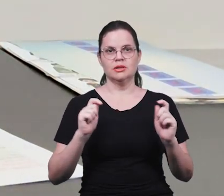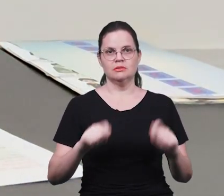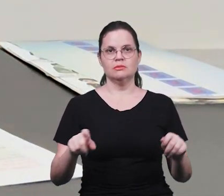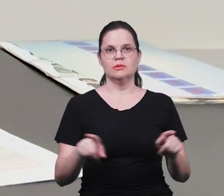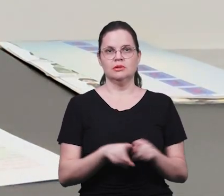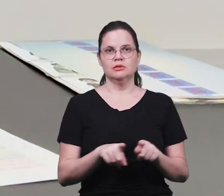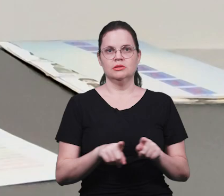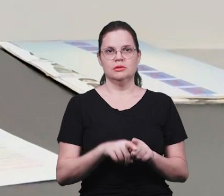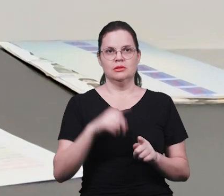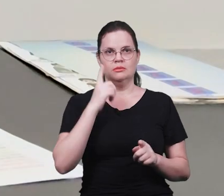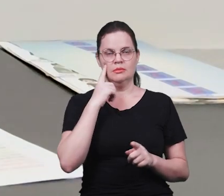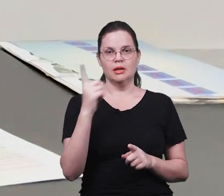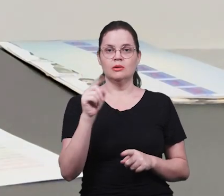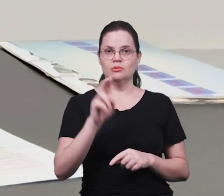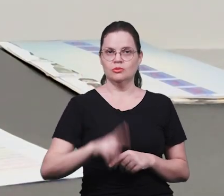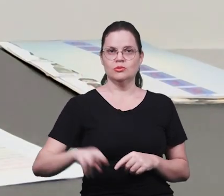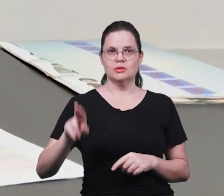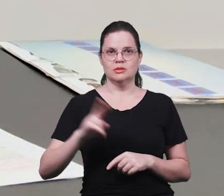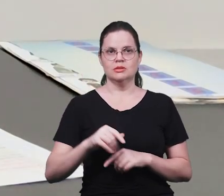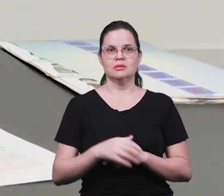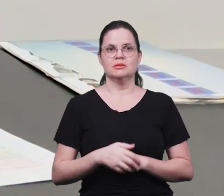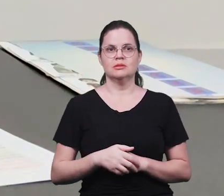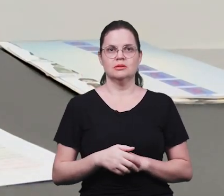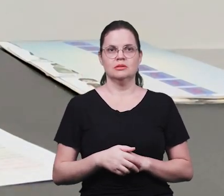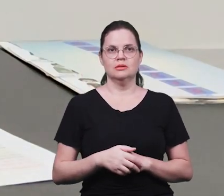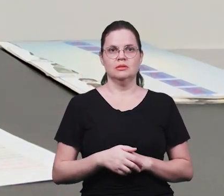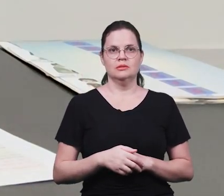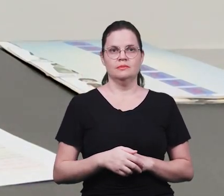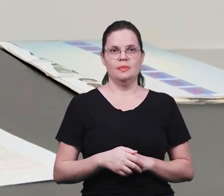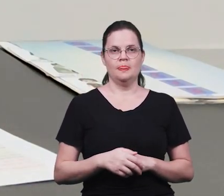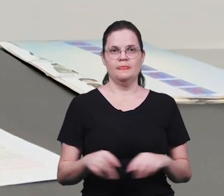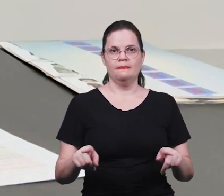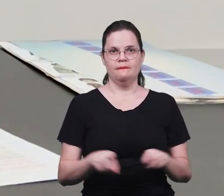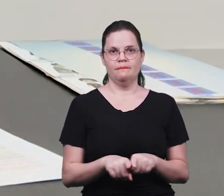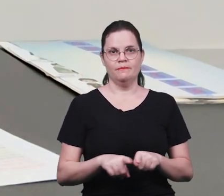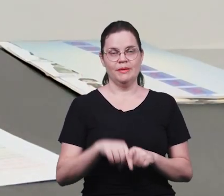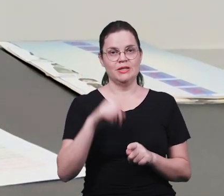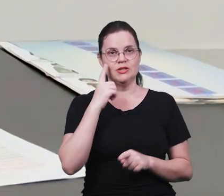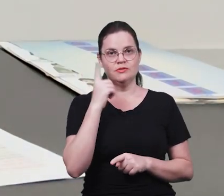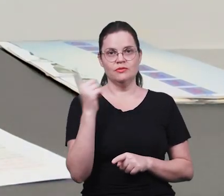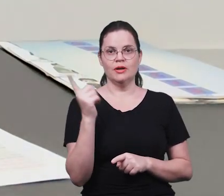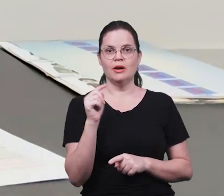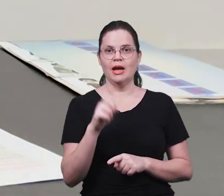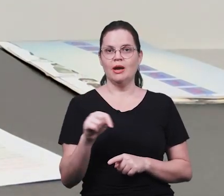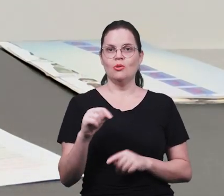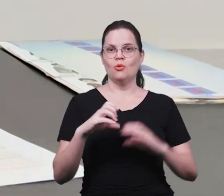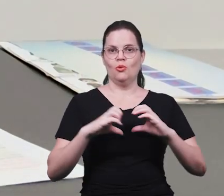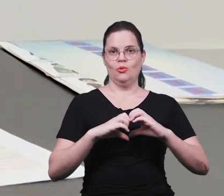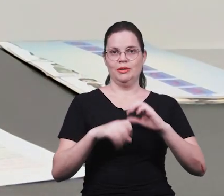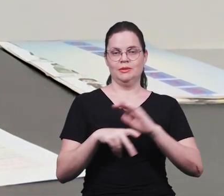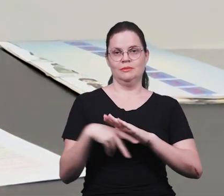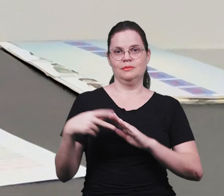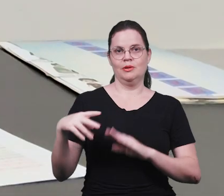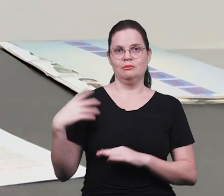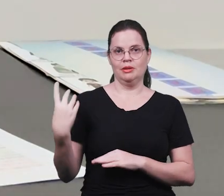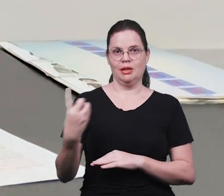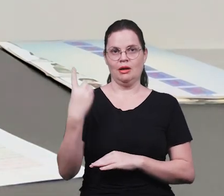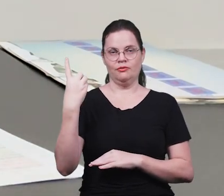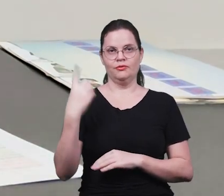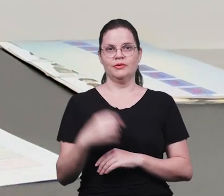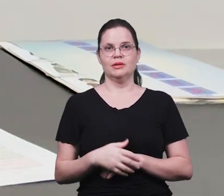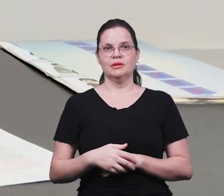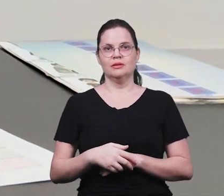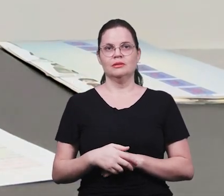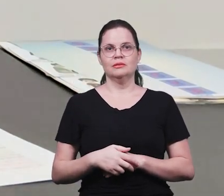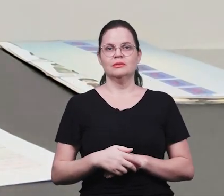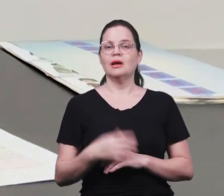gratuitamente para que a gente possa utilizar. E esse coração aqui é o coração de Davi. Então, como era o coração